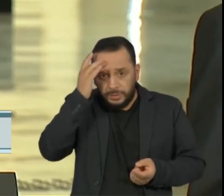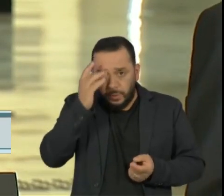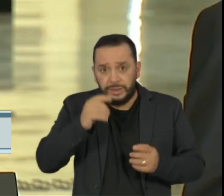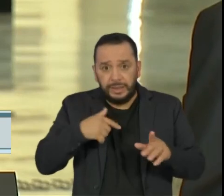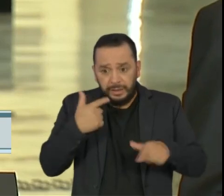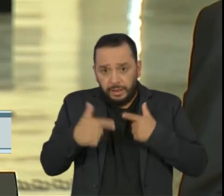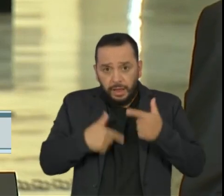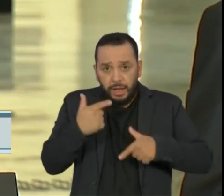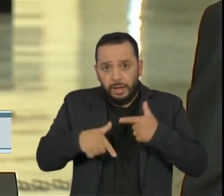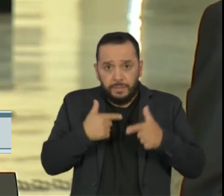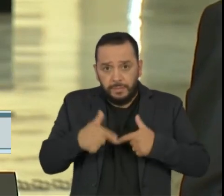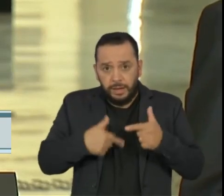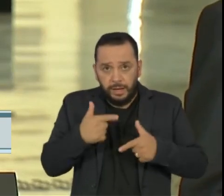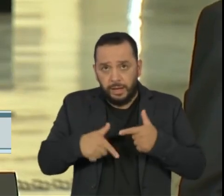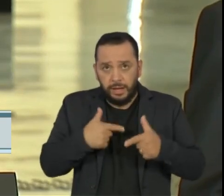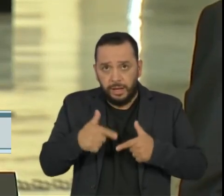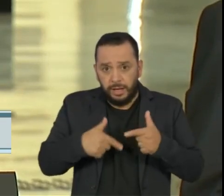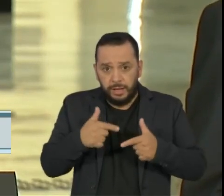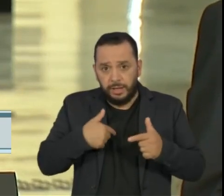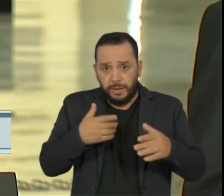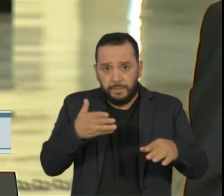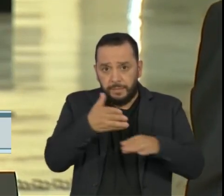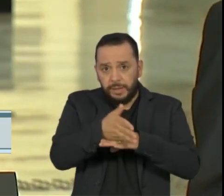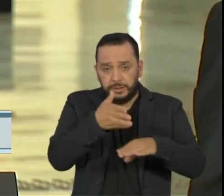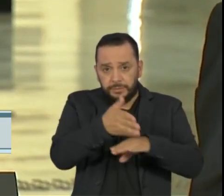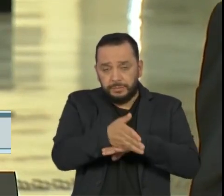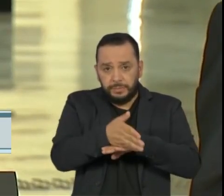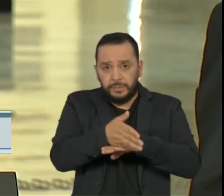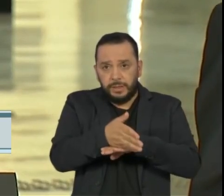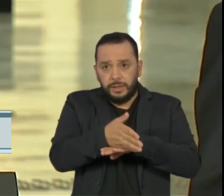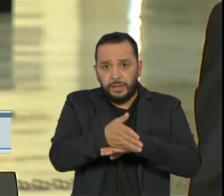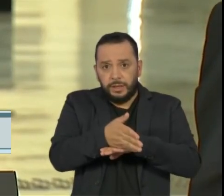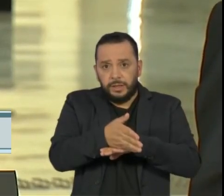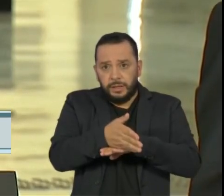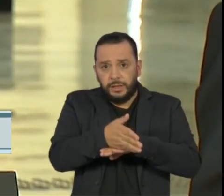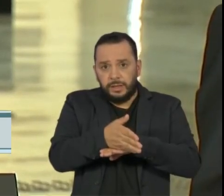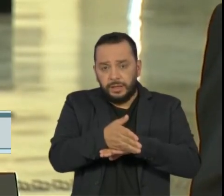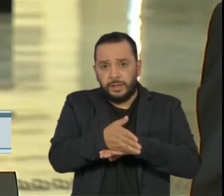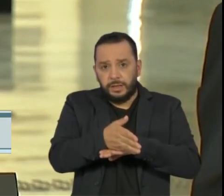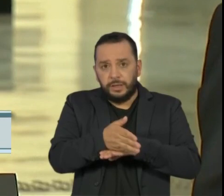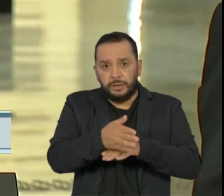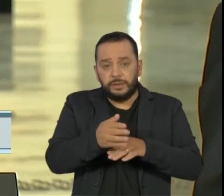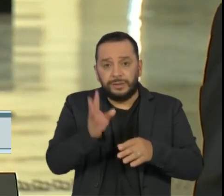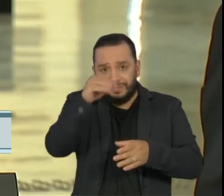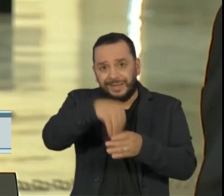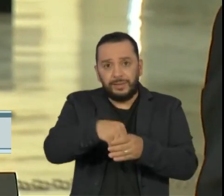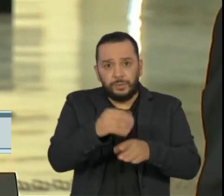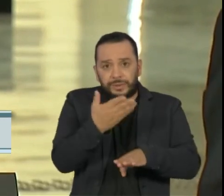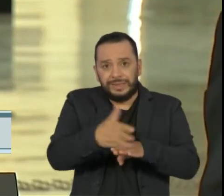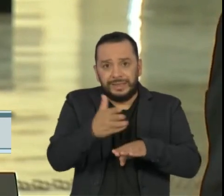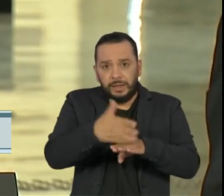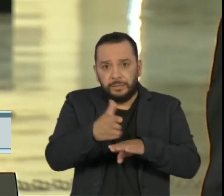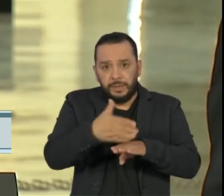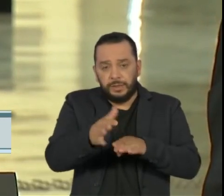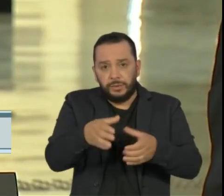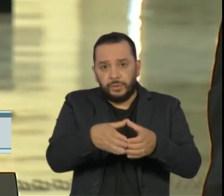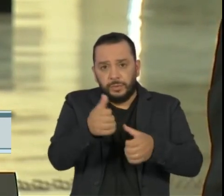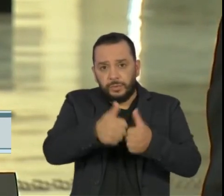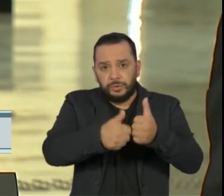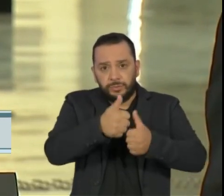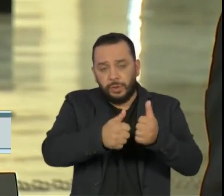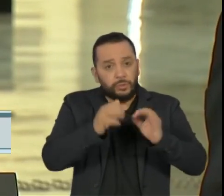vier a ser participante dessa fase de treinamento, para que essas pessoas pudessem